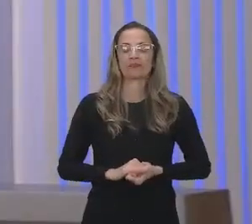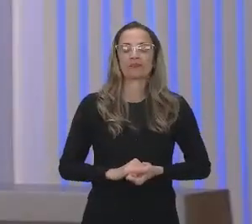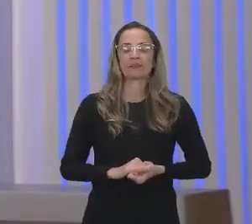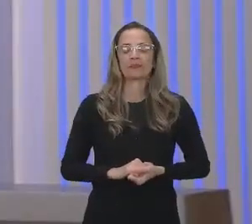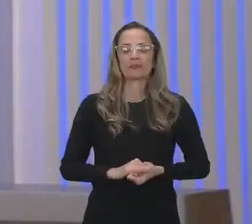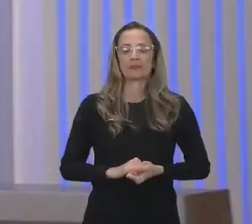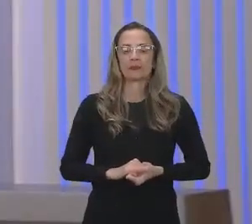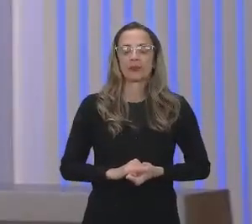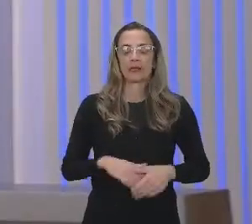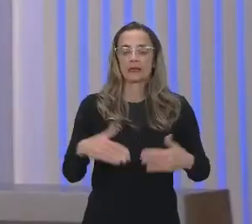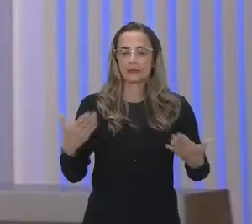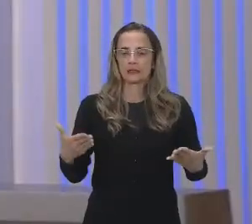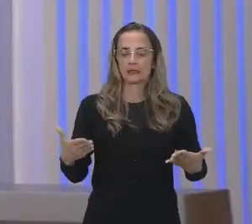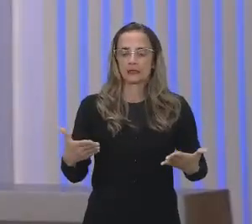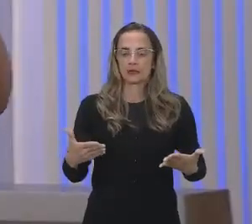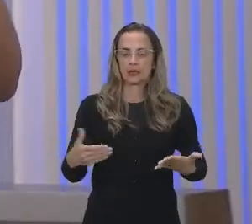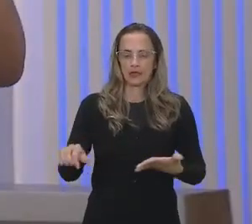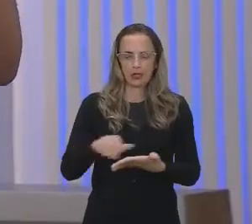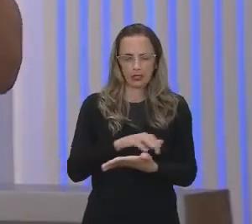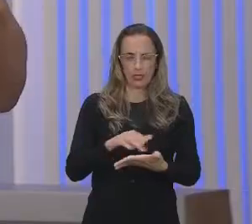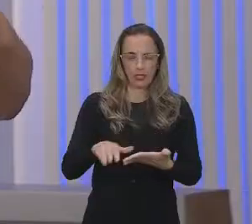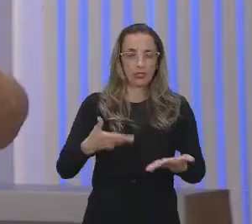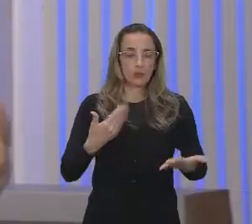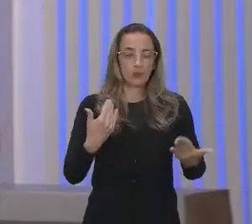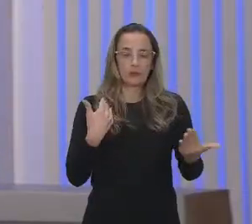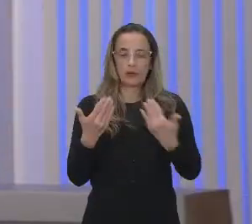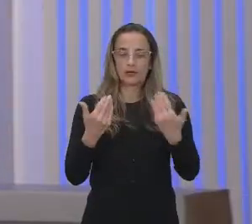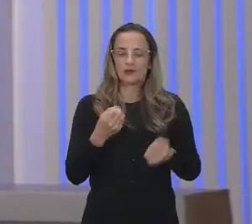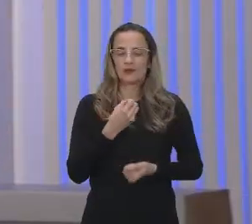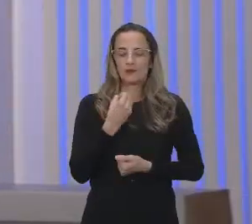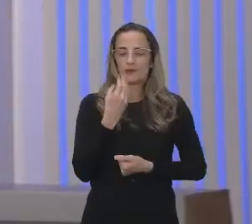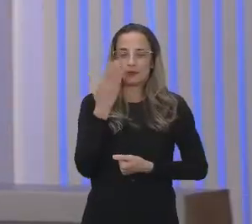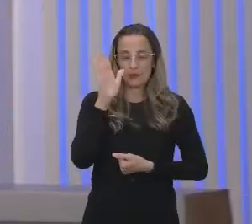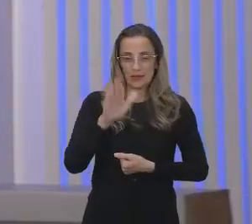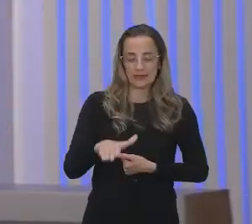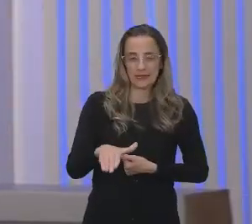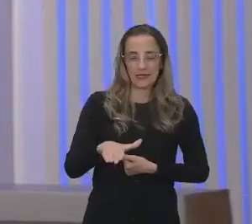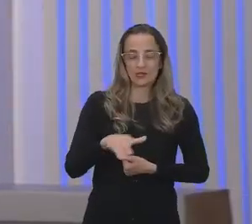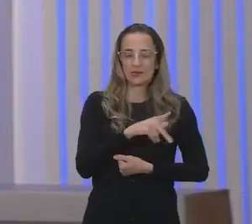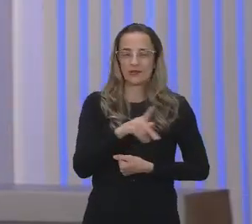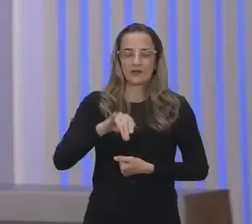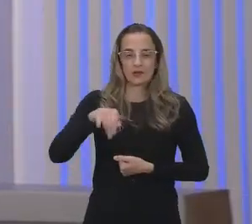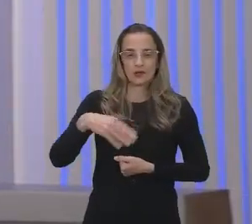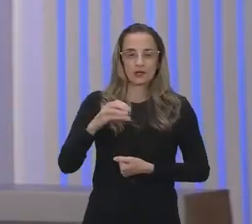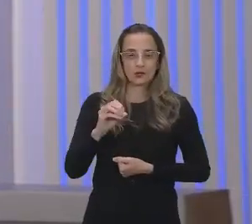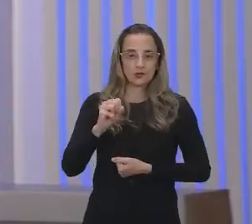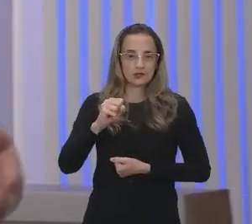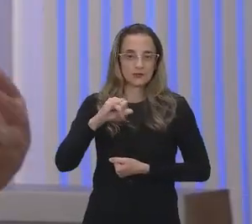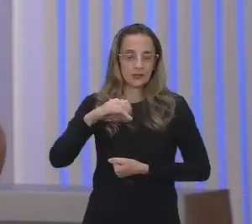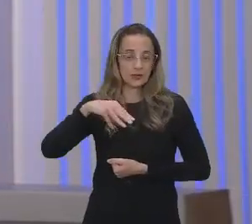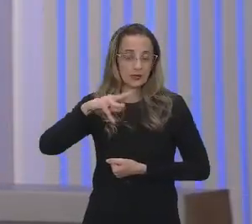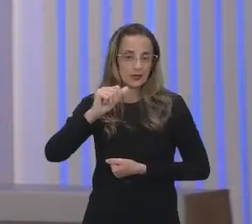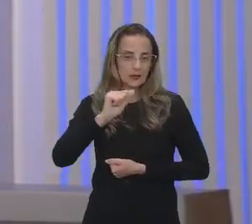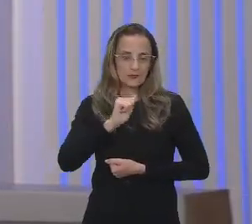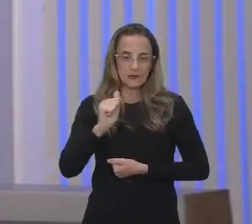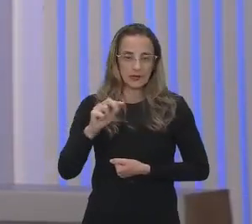e aqui, pelo menos no chat, eu queria dar uma boa tarde para a professora Josimara, que está aqui em um dos canais de